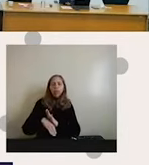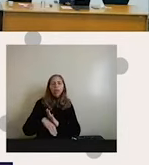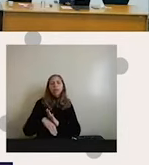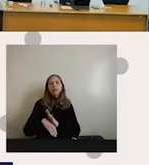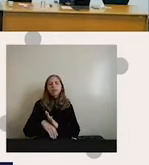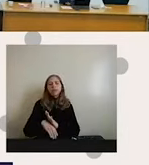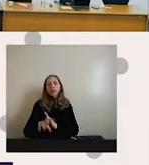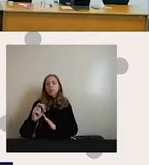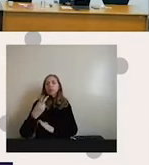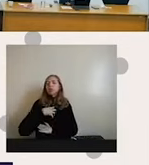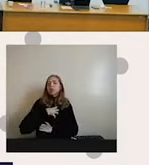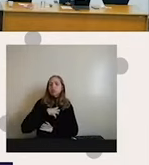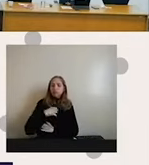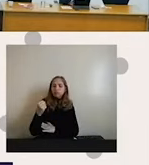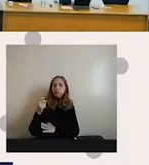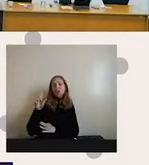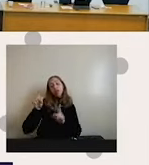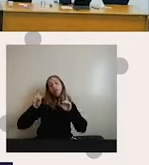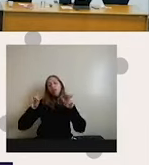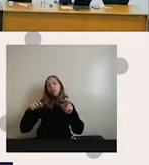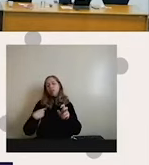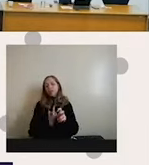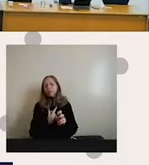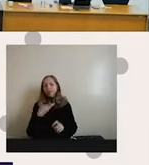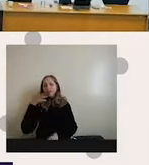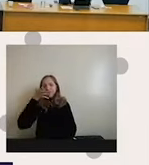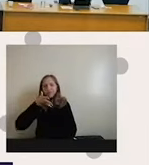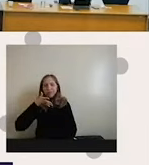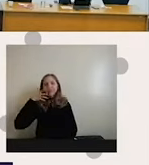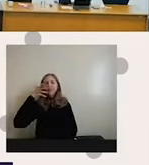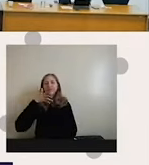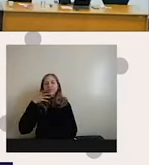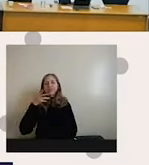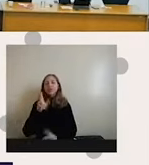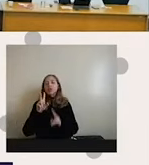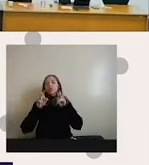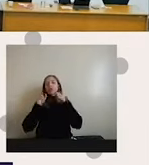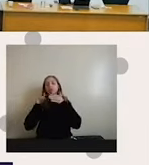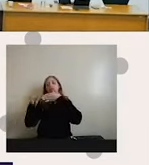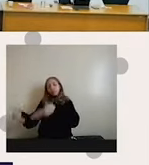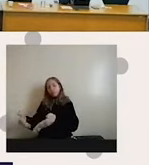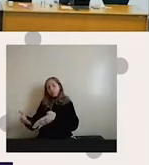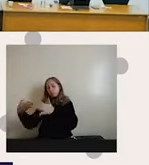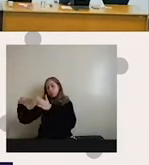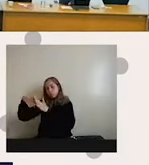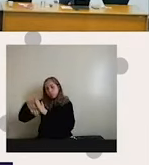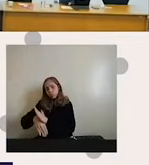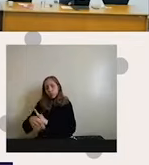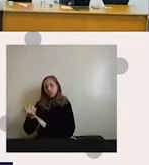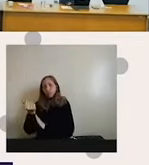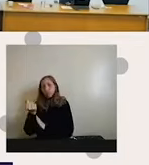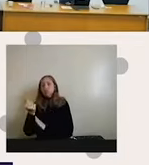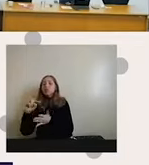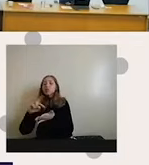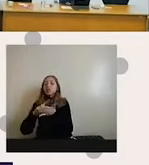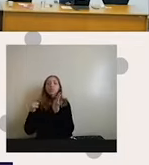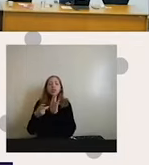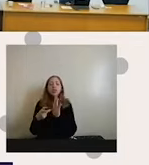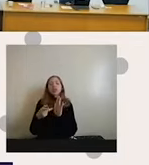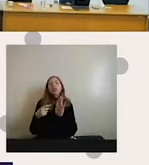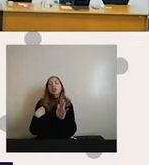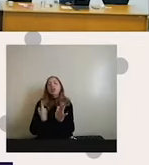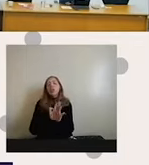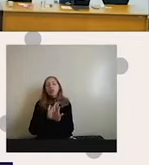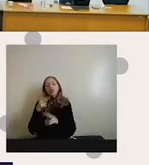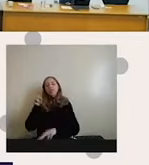nosso seminário aqui, ele está muito mais ligado à miséria, à pauperização, né, isso tem que estar nas nossas anamneses de alguma